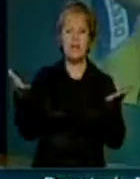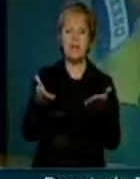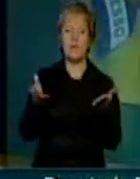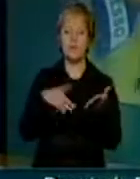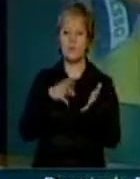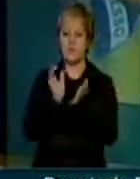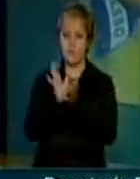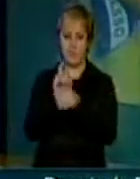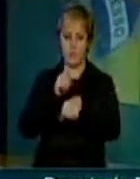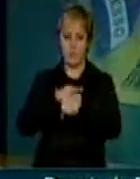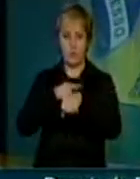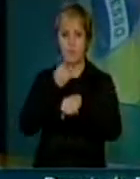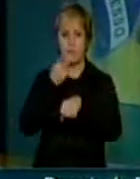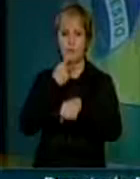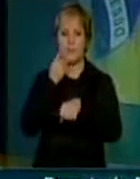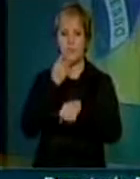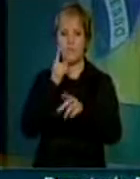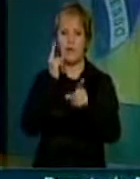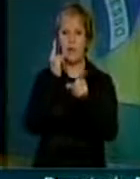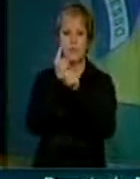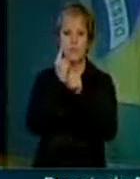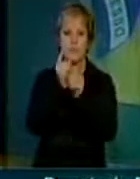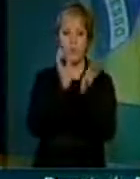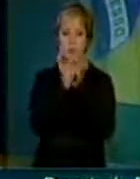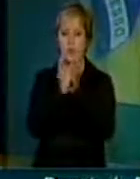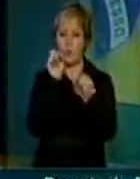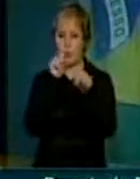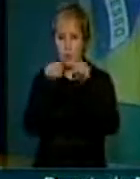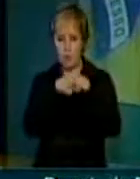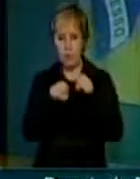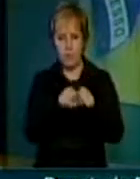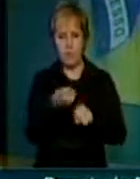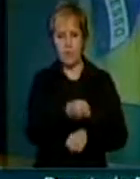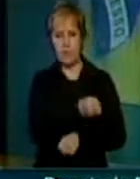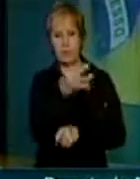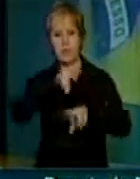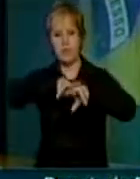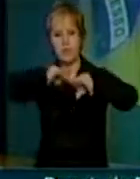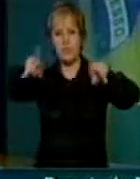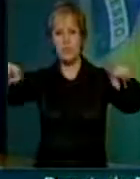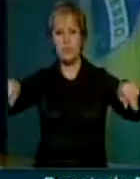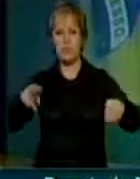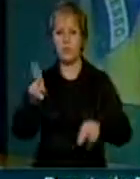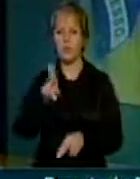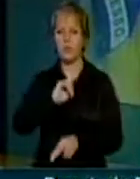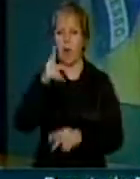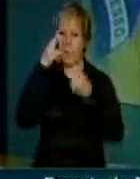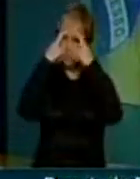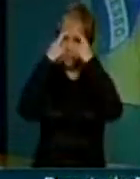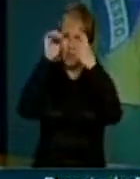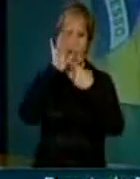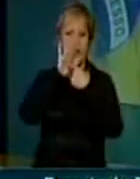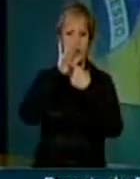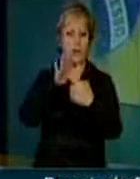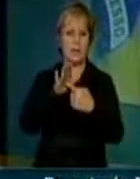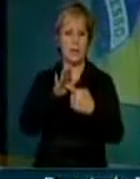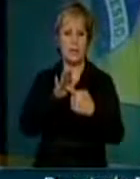hoje, quando se descobrem grupos de extermínios e tantas outras expressões de violência,